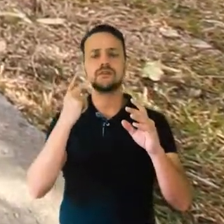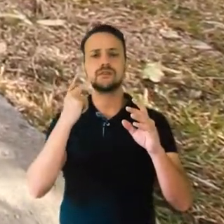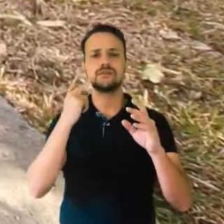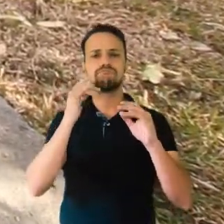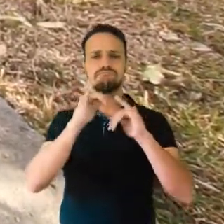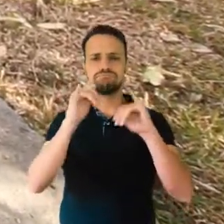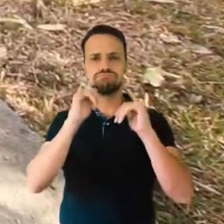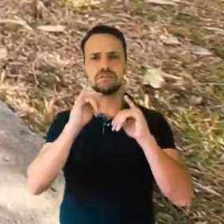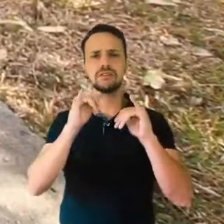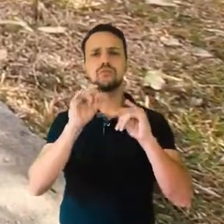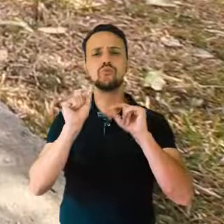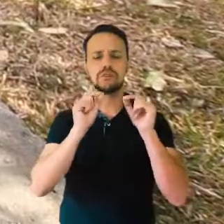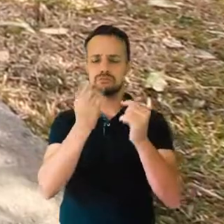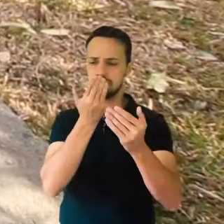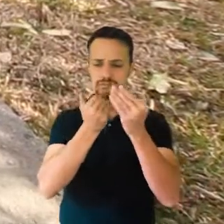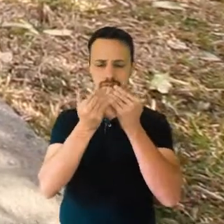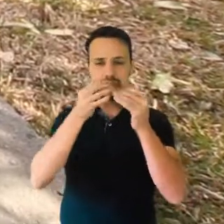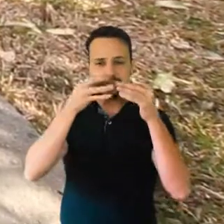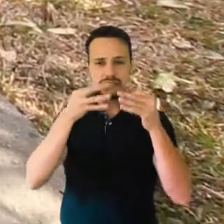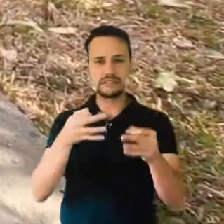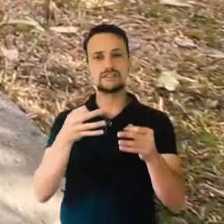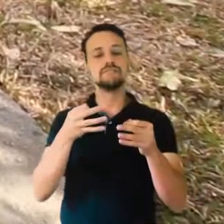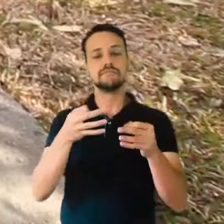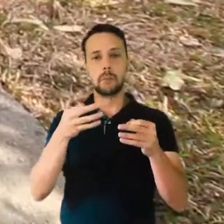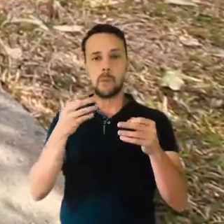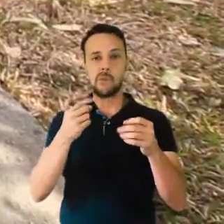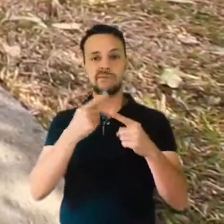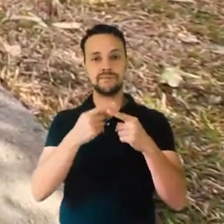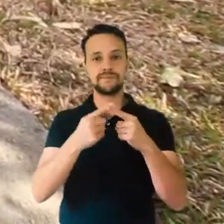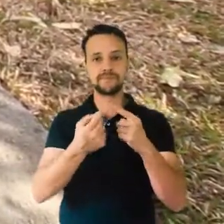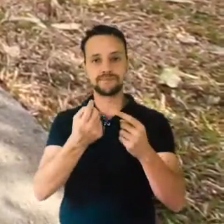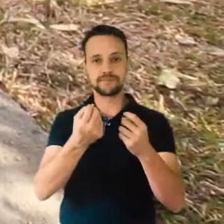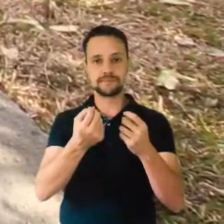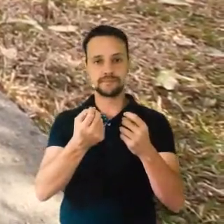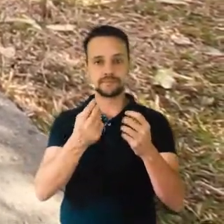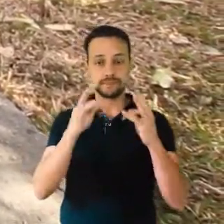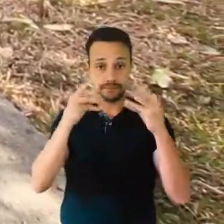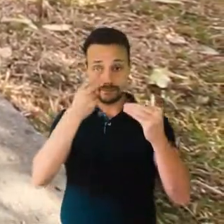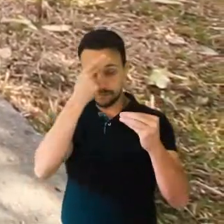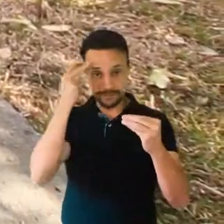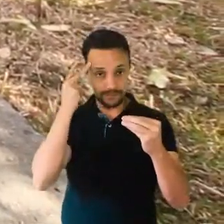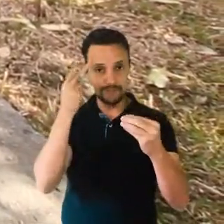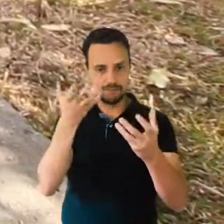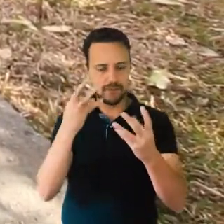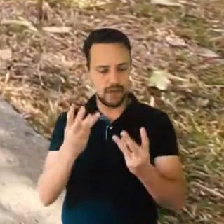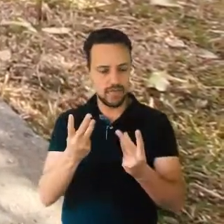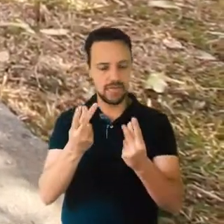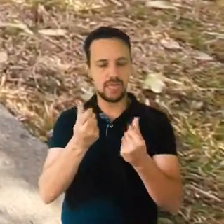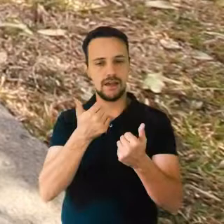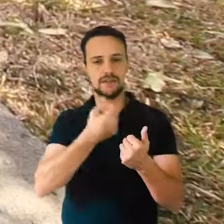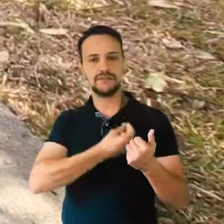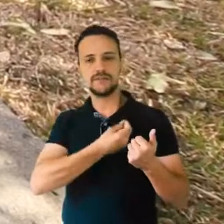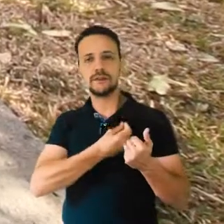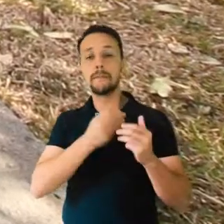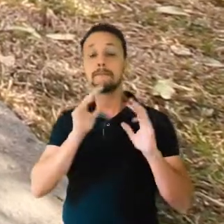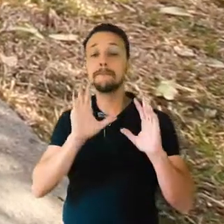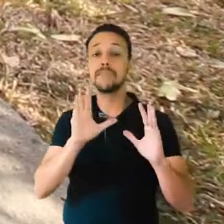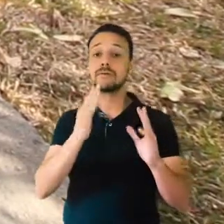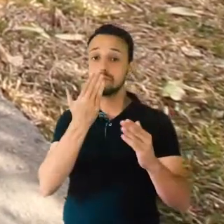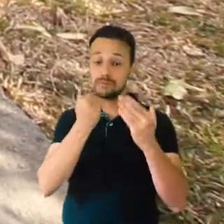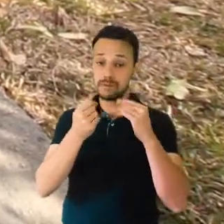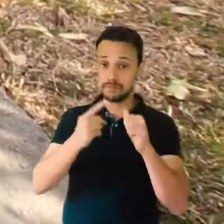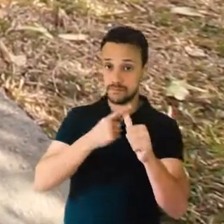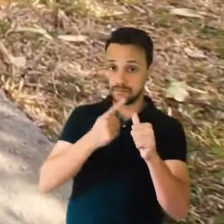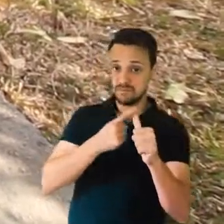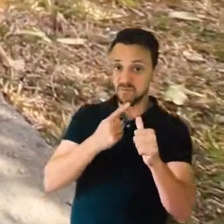educação alimentar que a gente está falando tanto, que tanto se fala hoje, né? Que as pessoas estão buscando tanto qualidade de vida, mas primeiramente tem que vir da